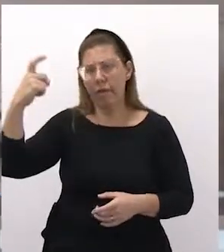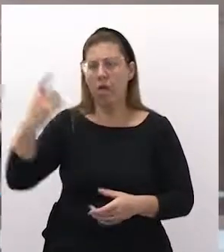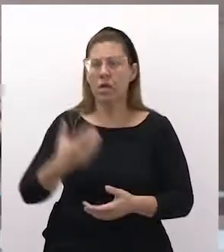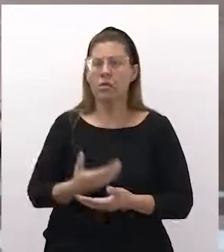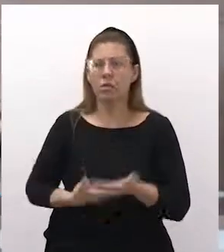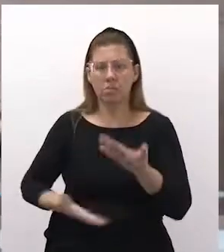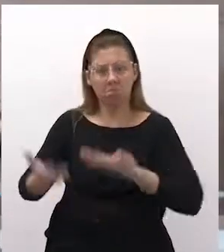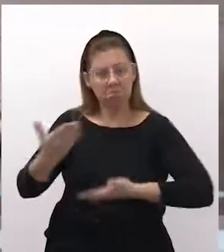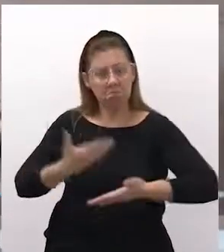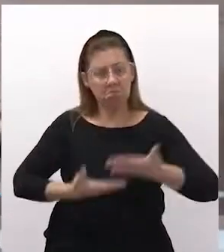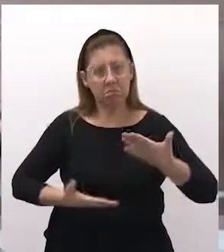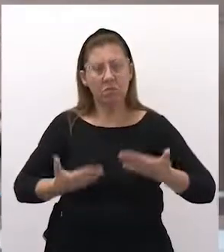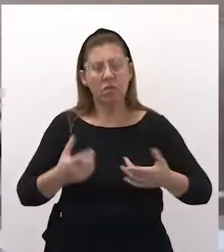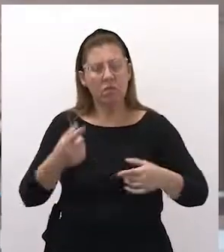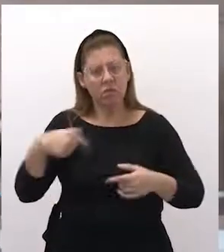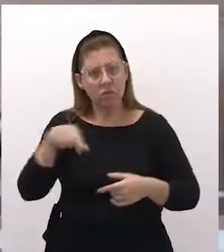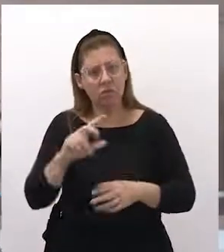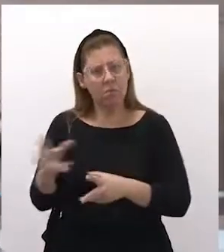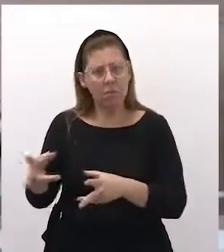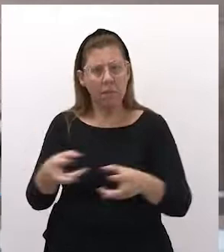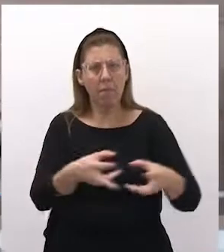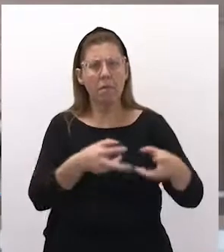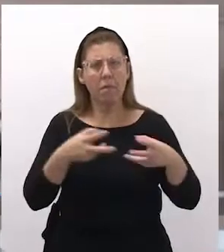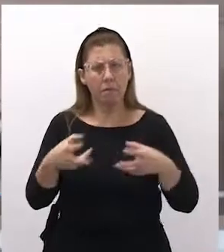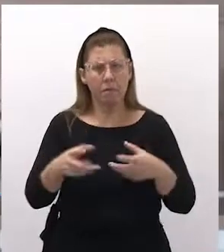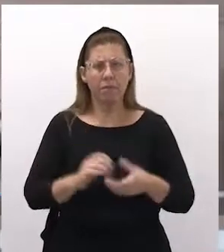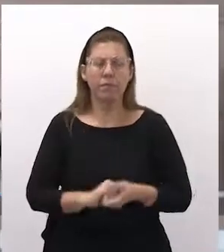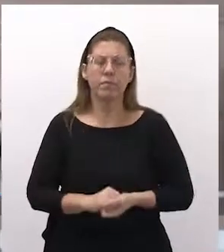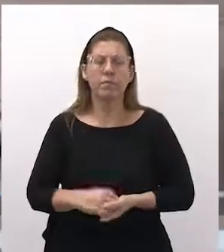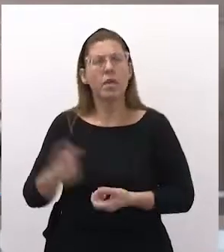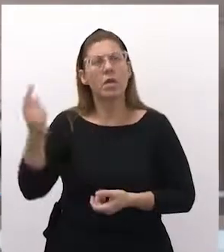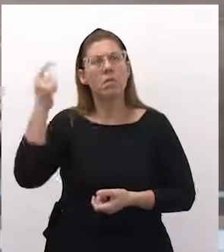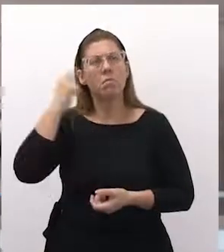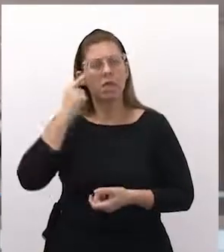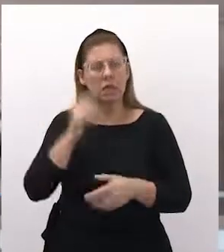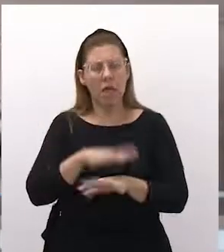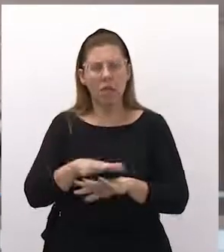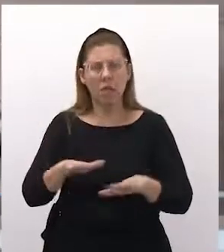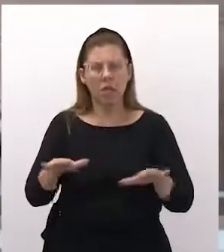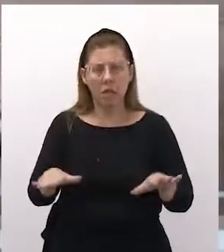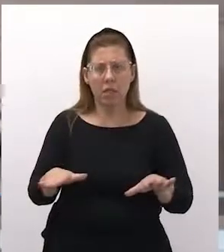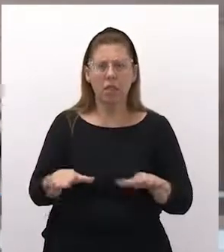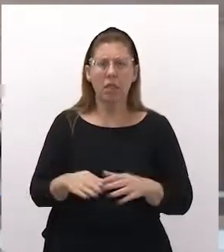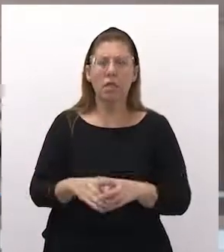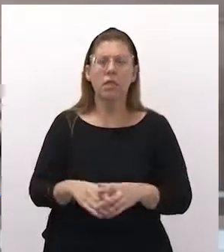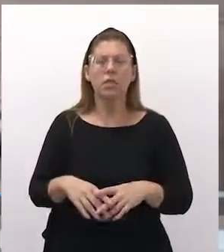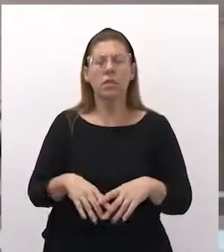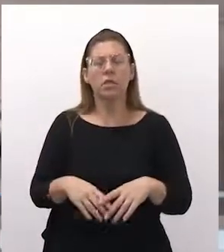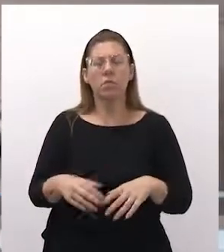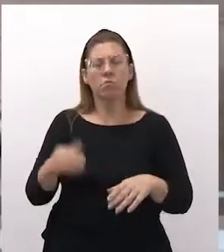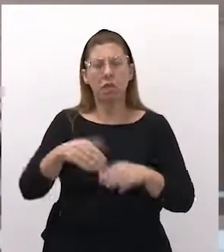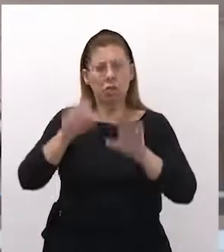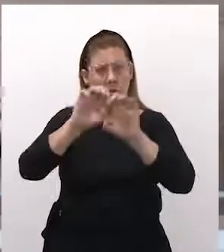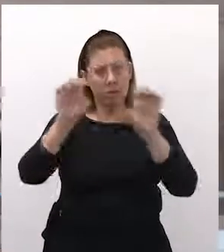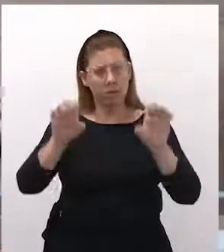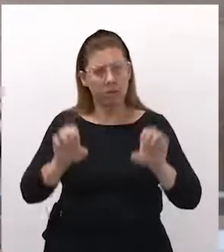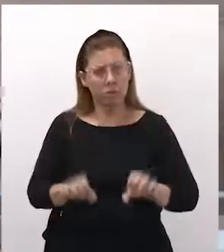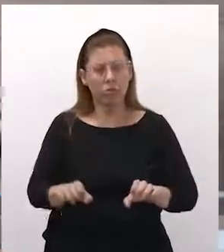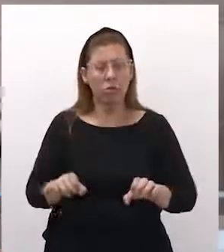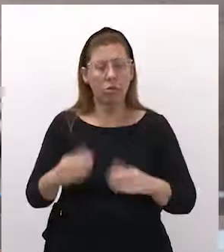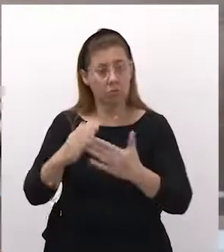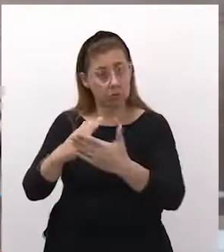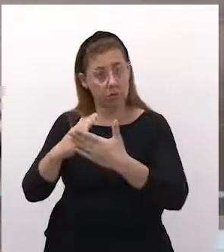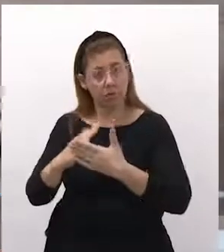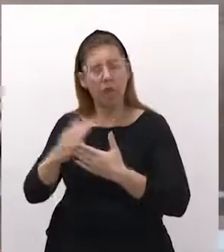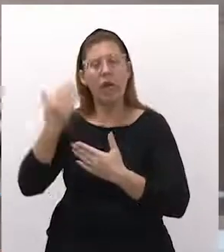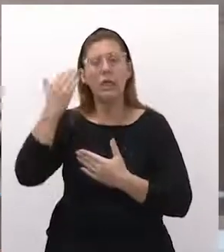interseccionalidade. Então, vocês vão ver que pensar a infância como categoria estrutural nos